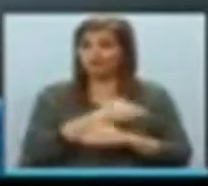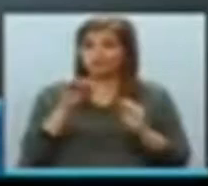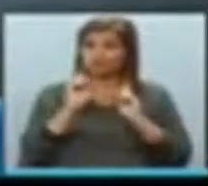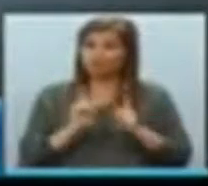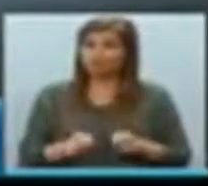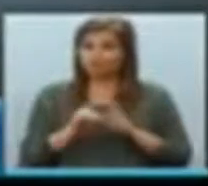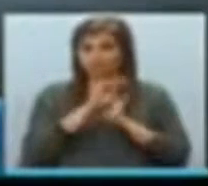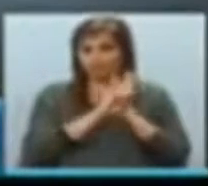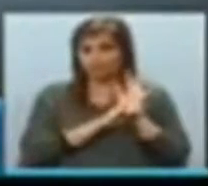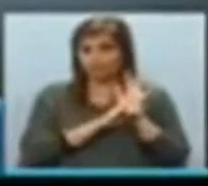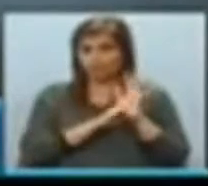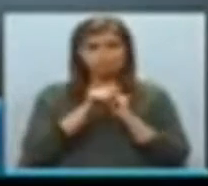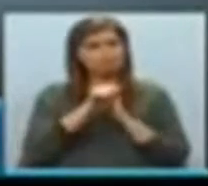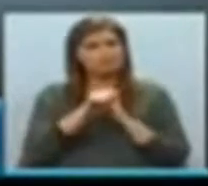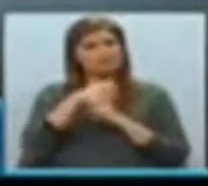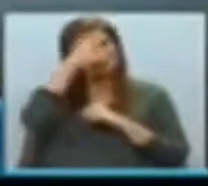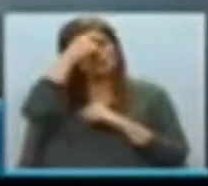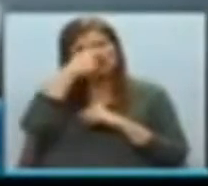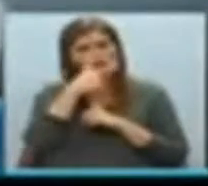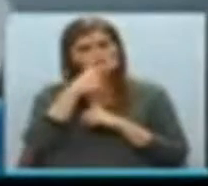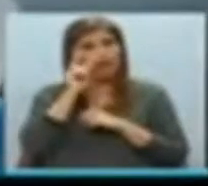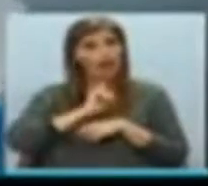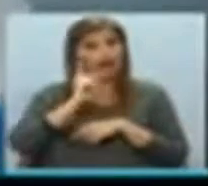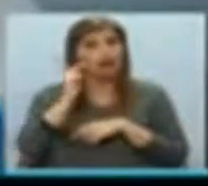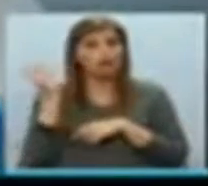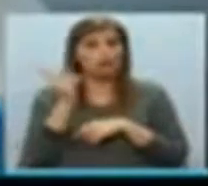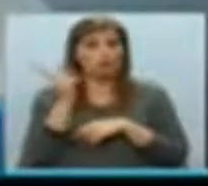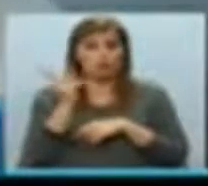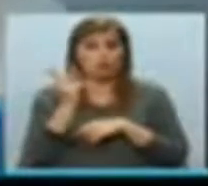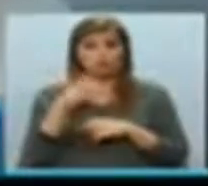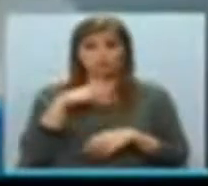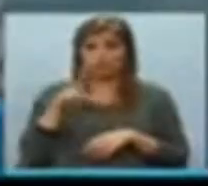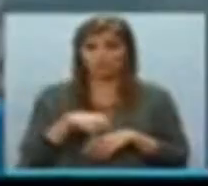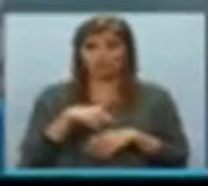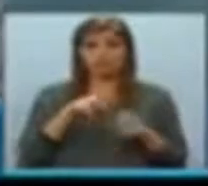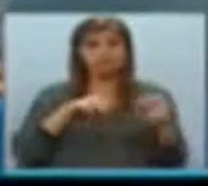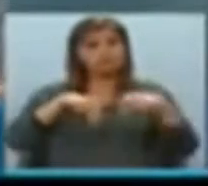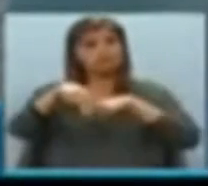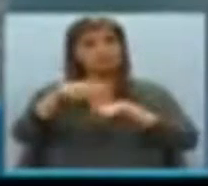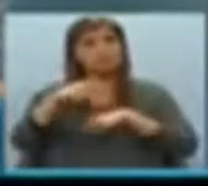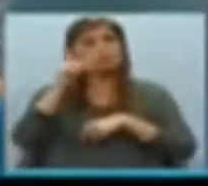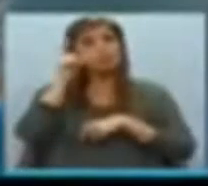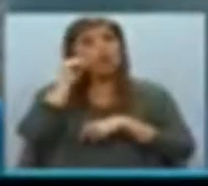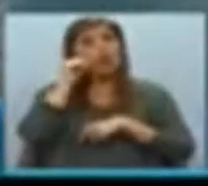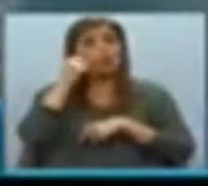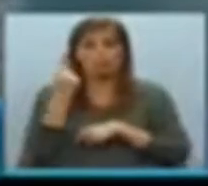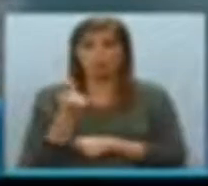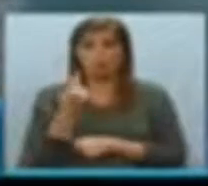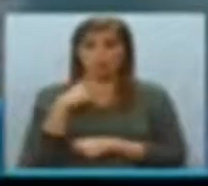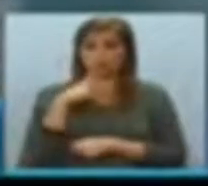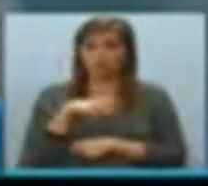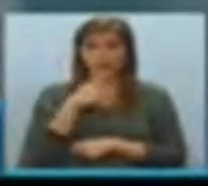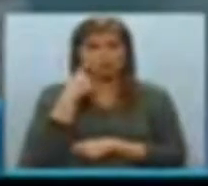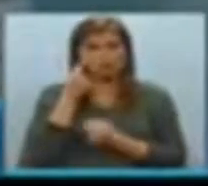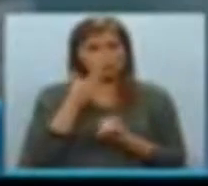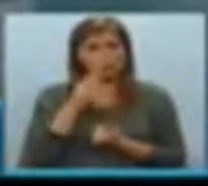uma história de duas portuguesas cruzam com grande português do qual sabemos ainda muito pouco os títulos a menos a onda